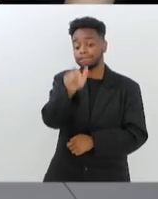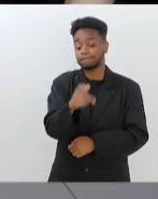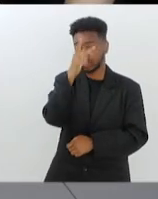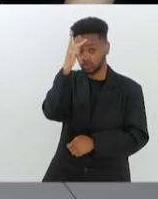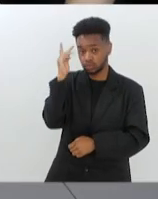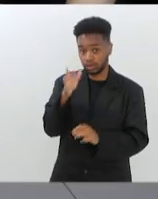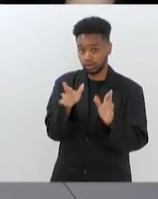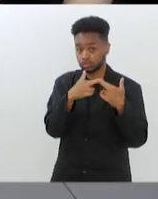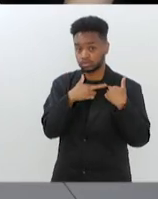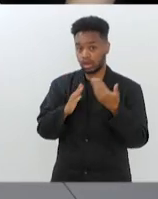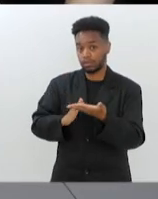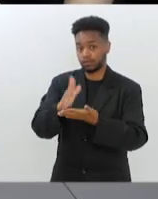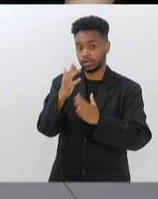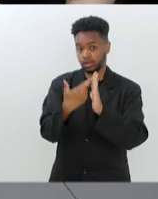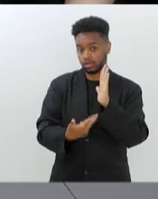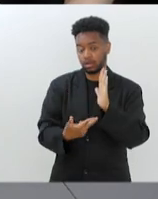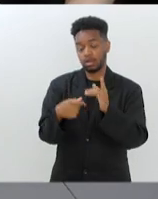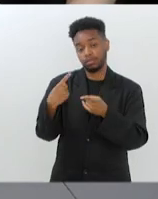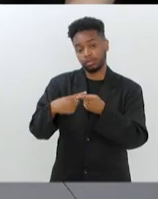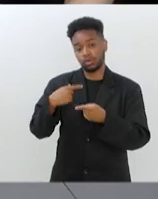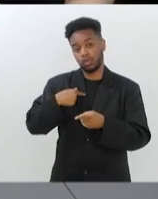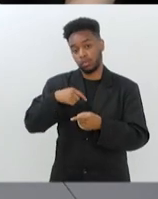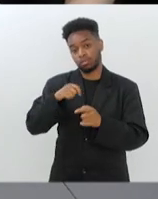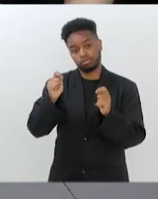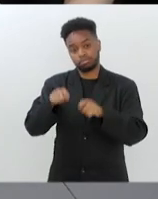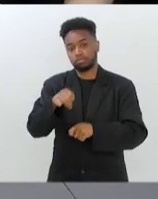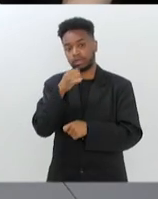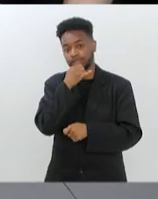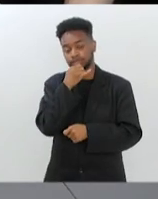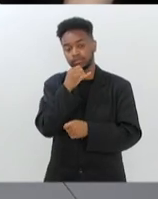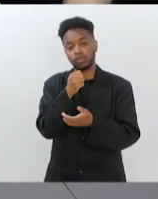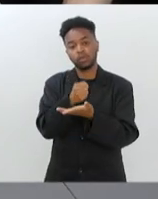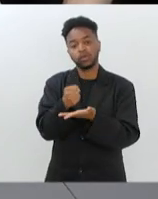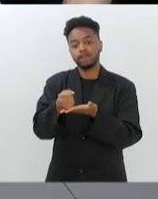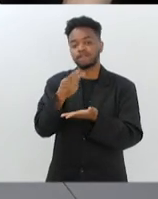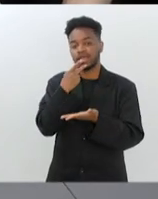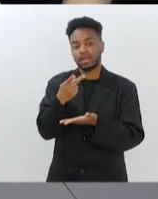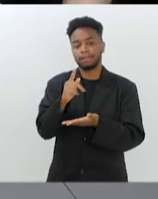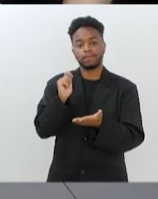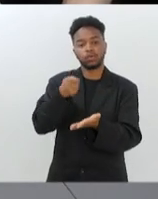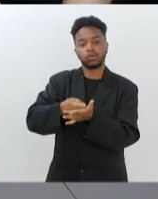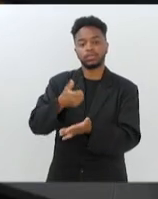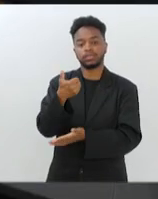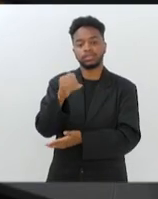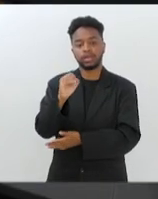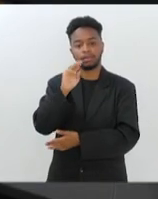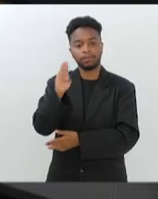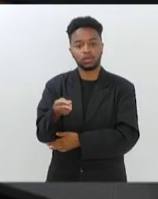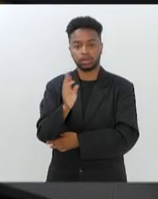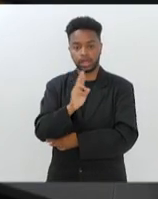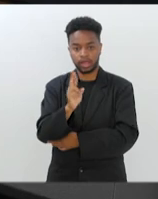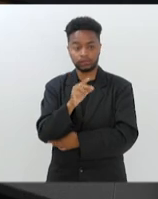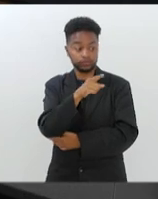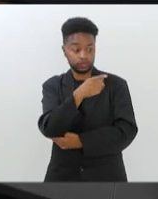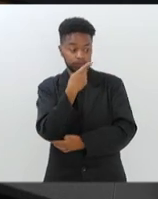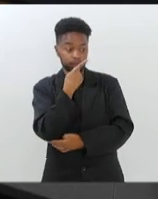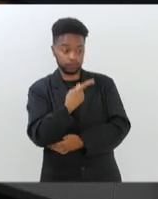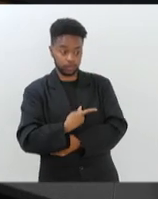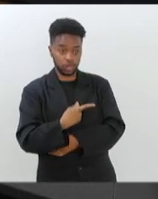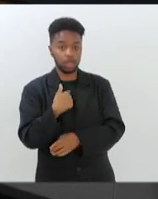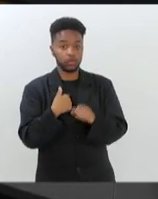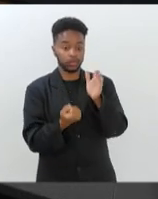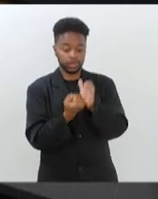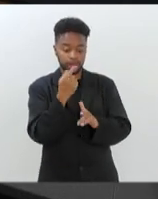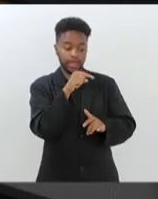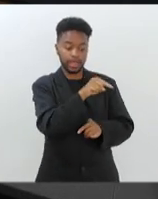aprovar o relatório porque eu posso contratar e dizer assim ó que essa campanha custou R 10 milhões reais Uhum E aí você vai dizer para mim ó criei essa